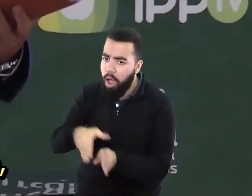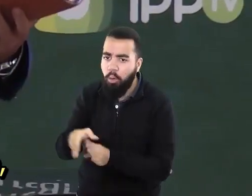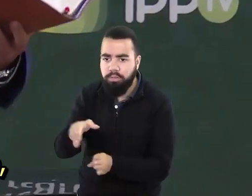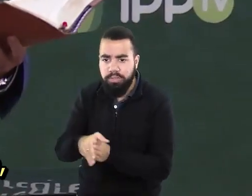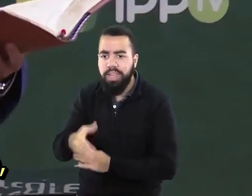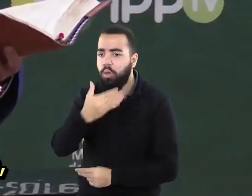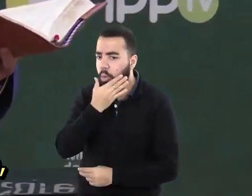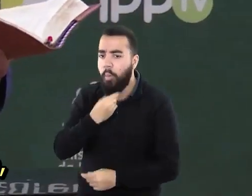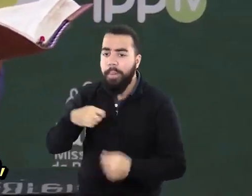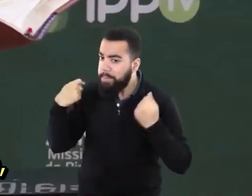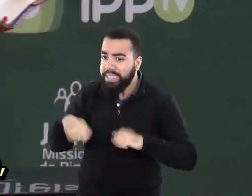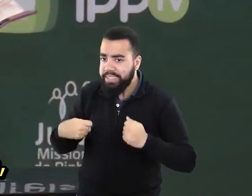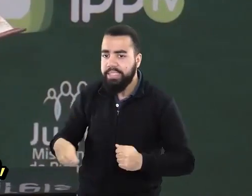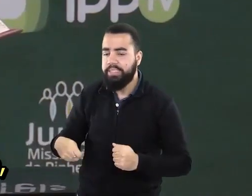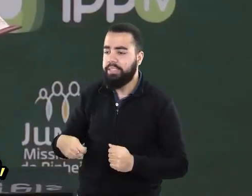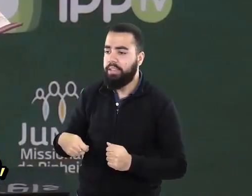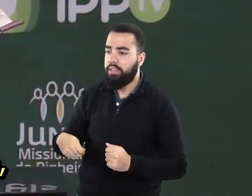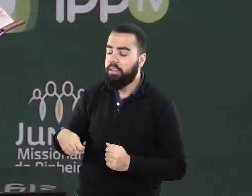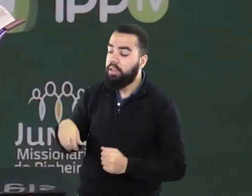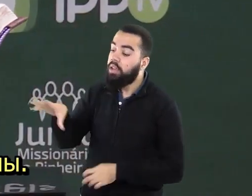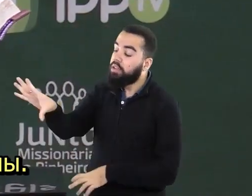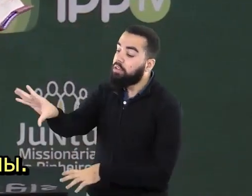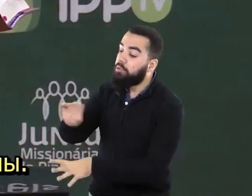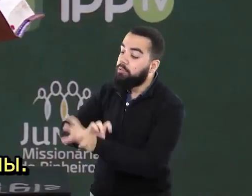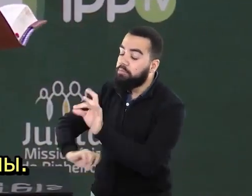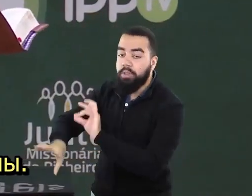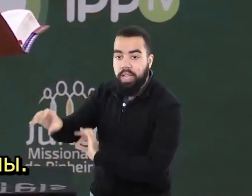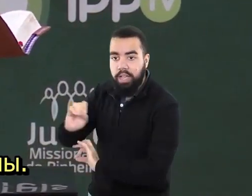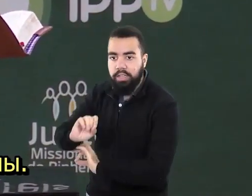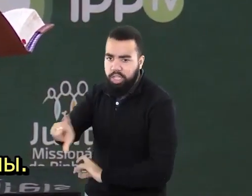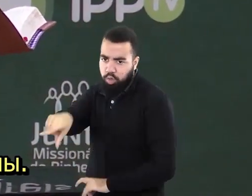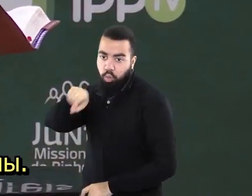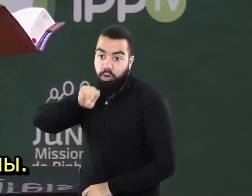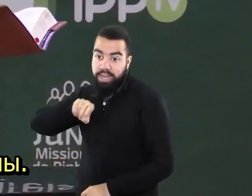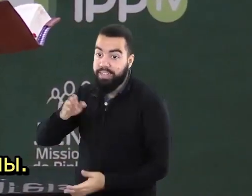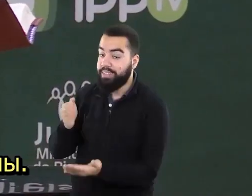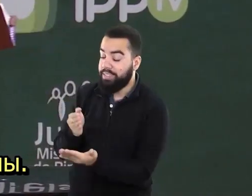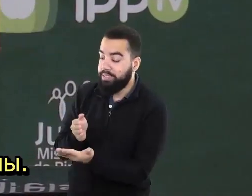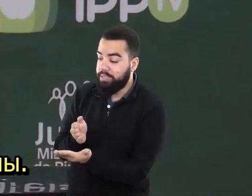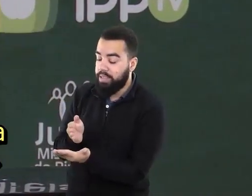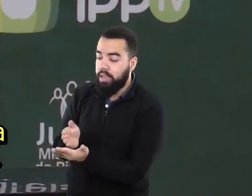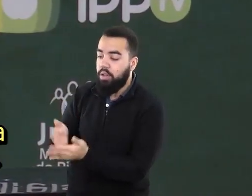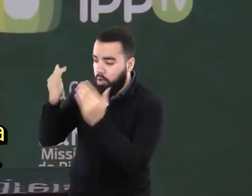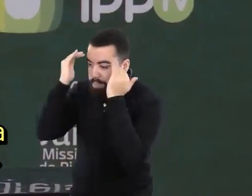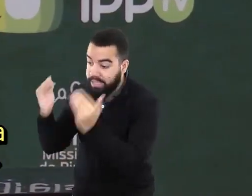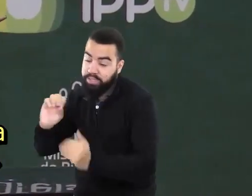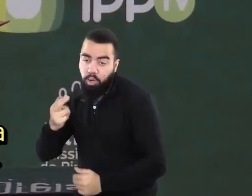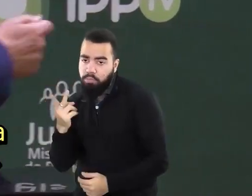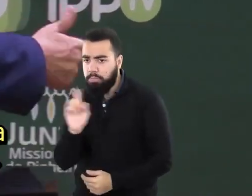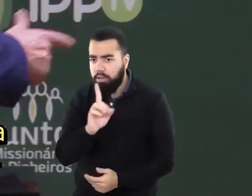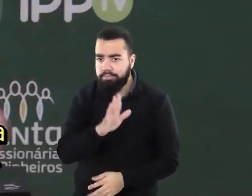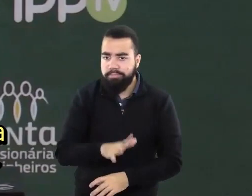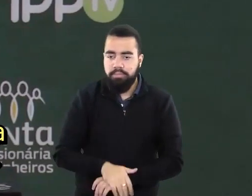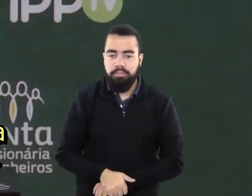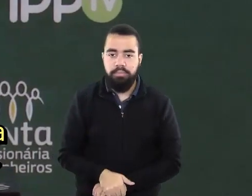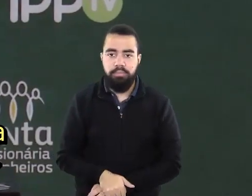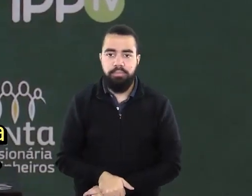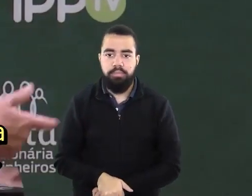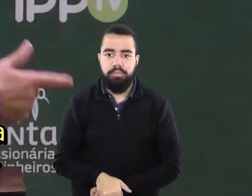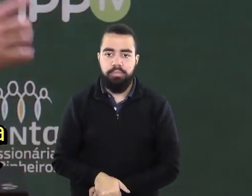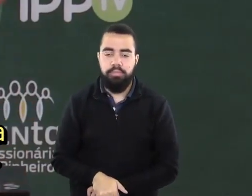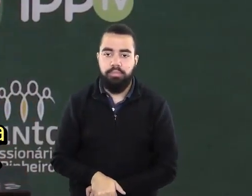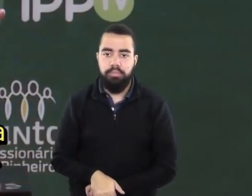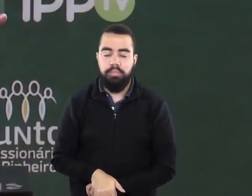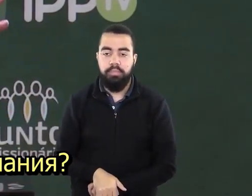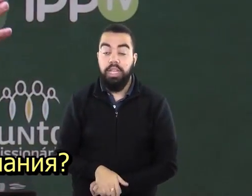tendo esclarecido o que é submissão, vamos entender agora o papel do homem. Porque algumas pessoas, não, a mulher é muito oprimida, tem que ser